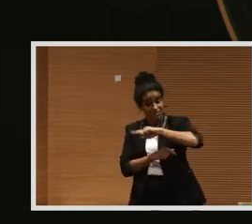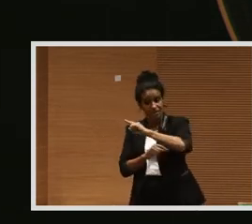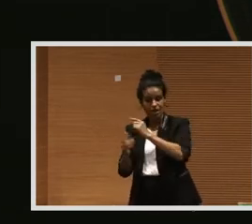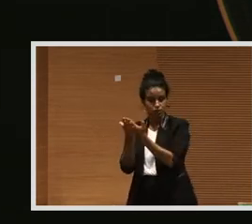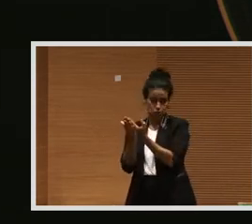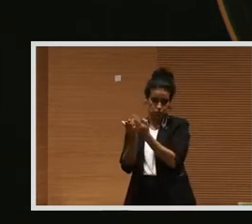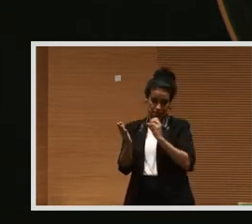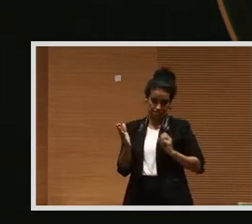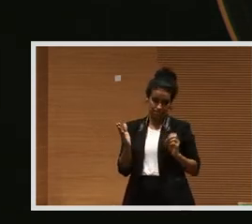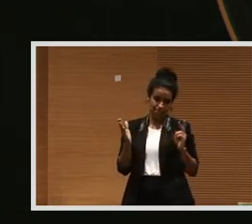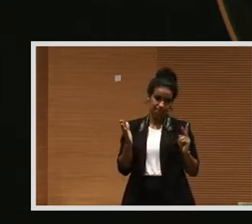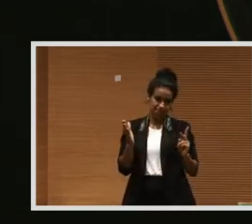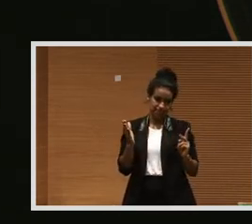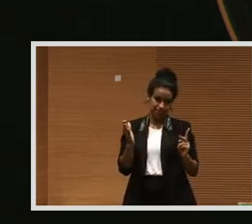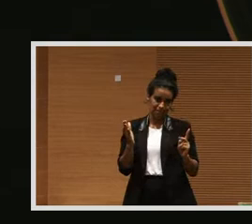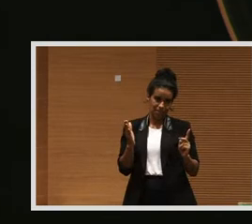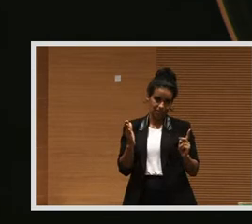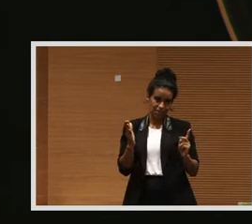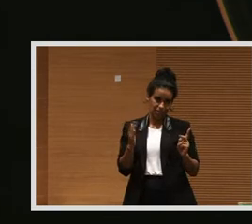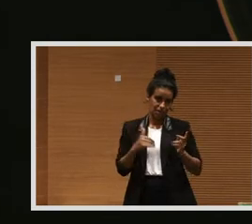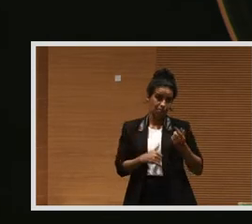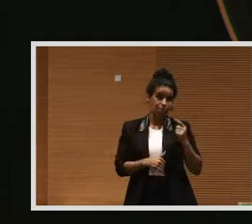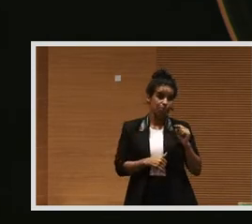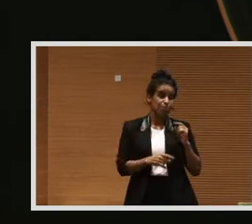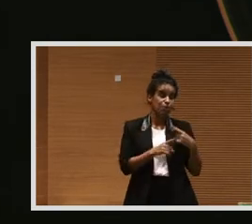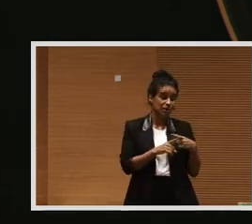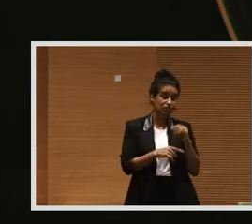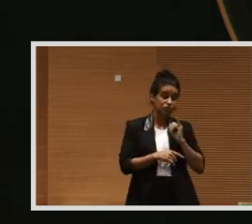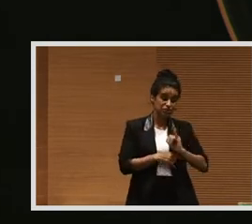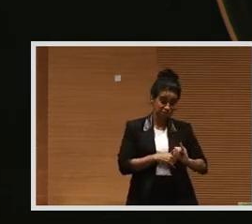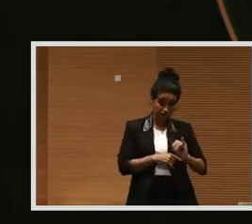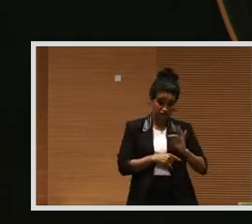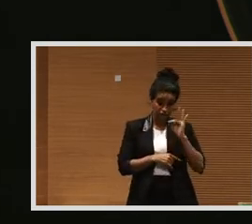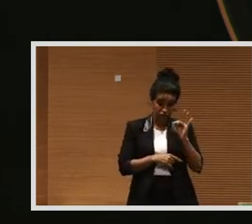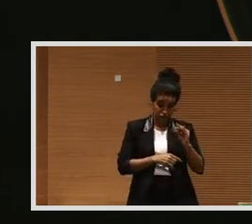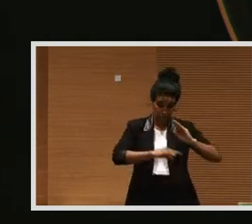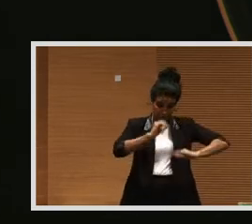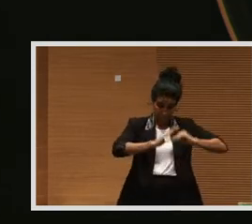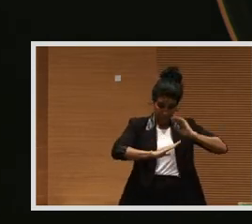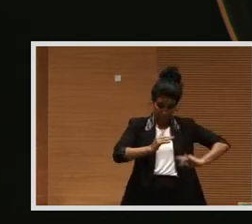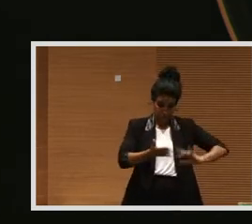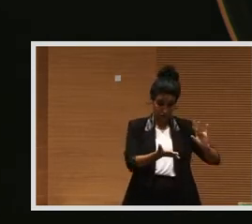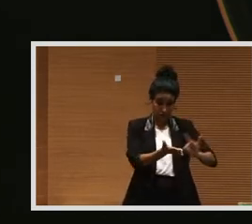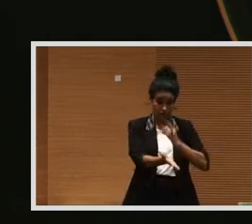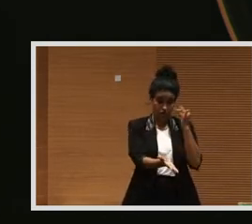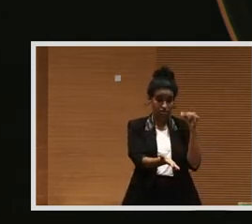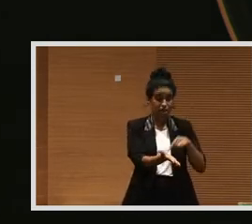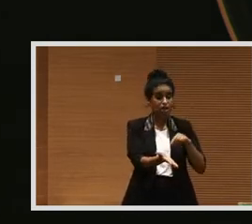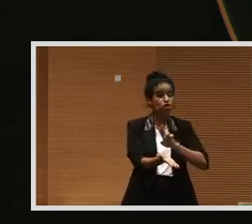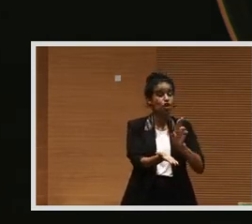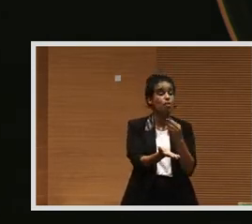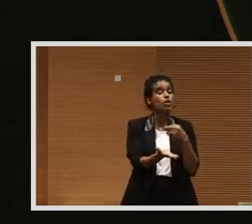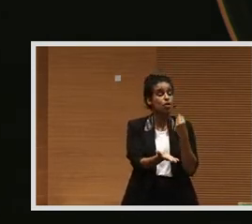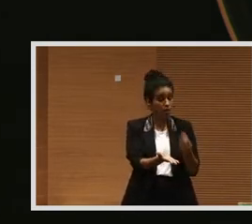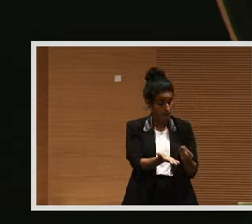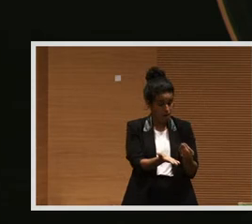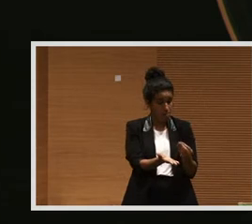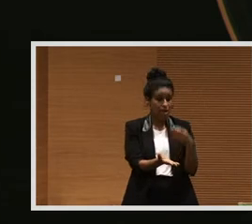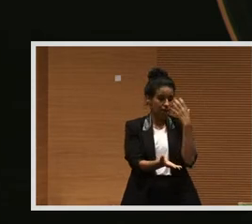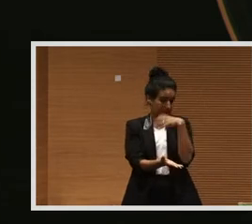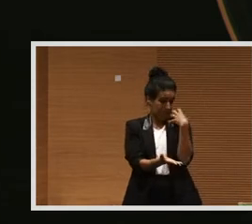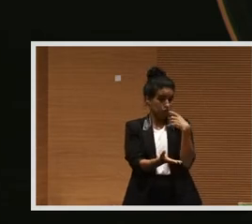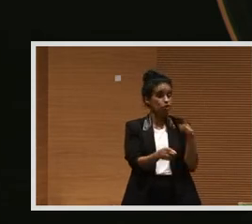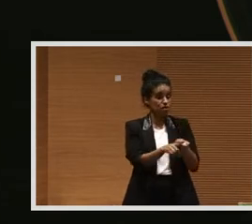para poder assinar o seu contrato como jogador de futebol ou como cantor. Tá? Então, se você estudar e for bem na